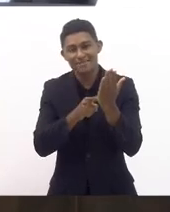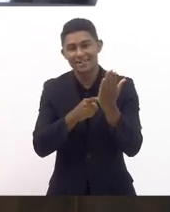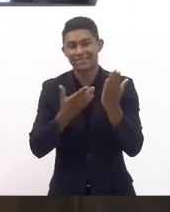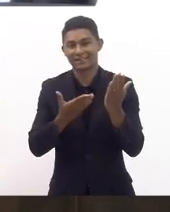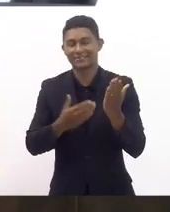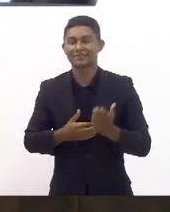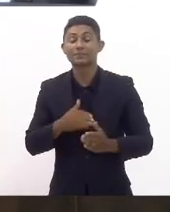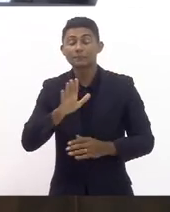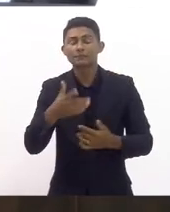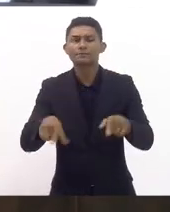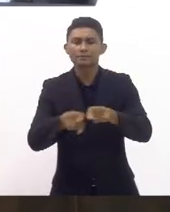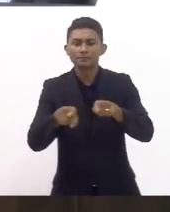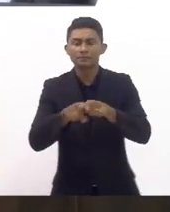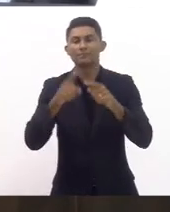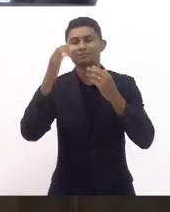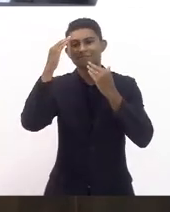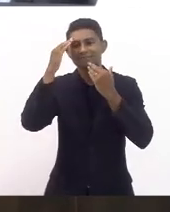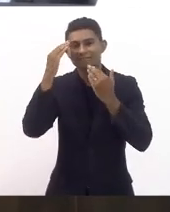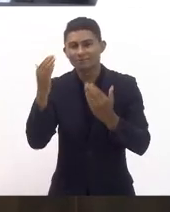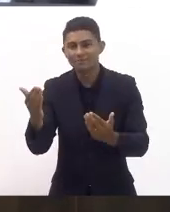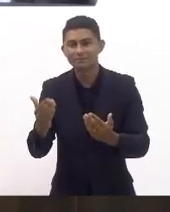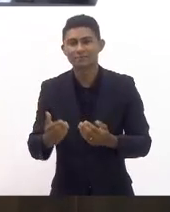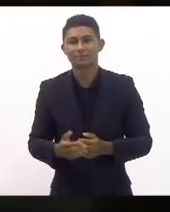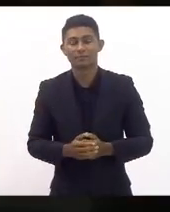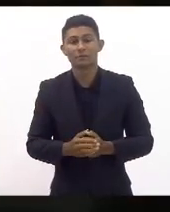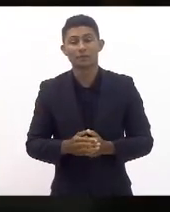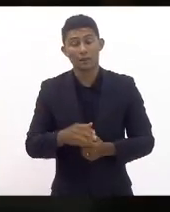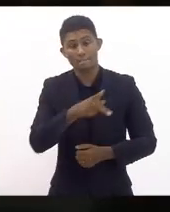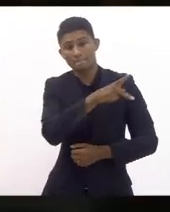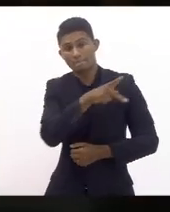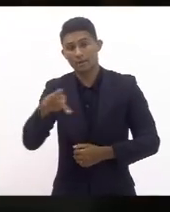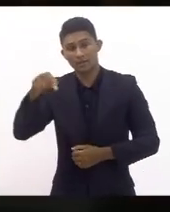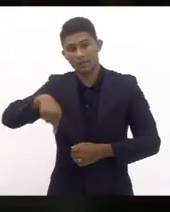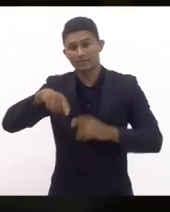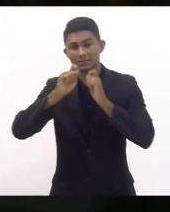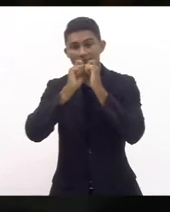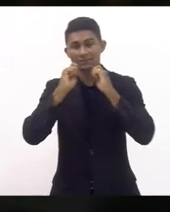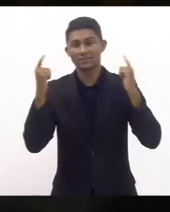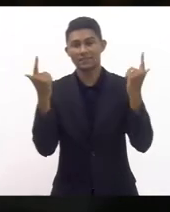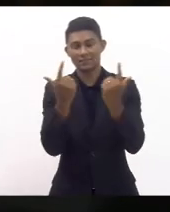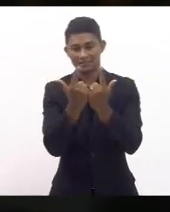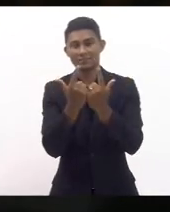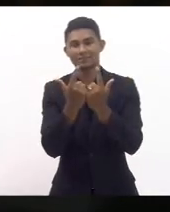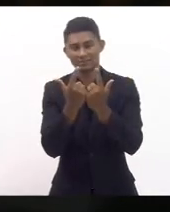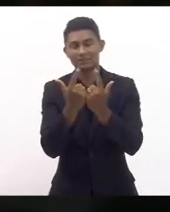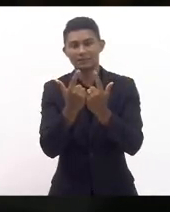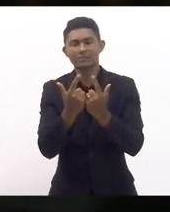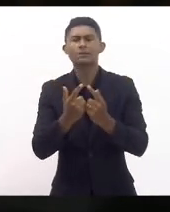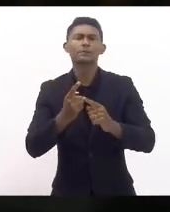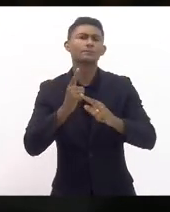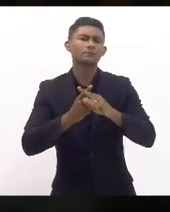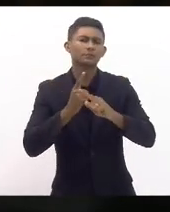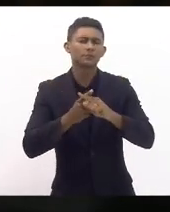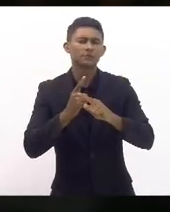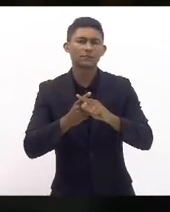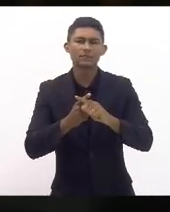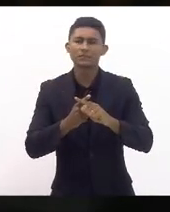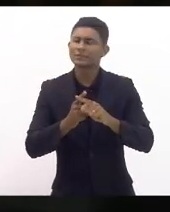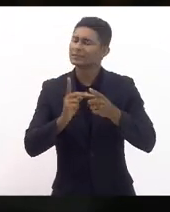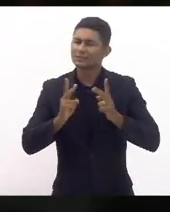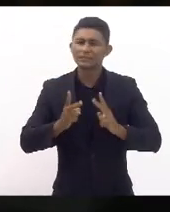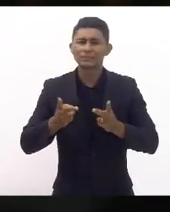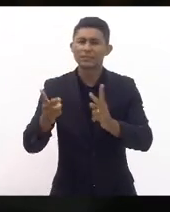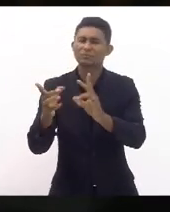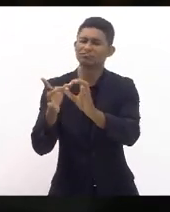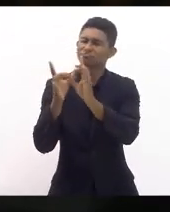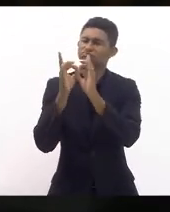Queria agradecer também ao presidente da Assembleia Legislativa do Estado, que sempre foi parceiro